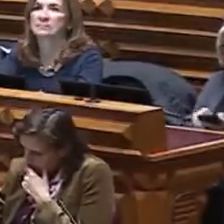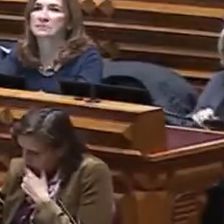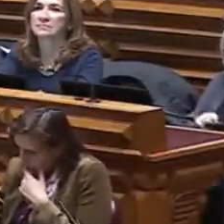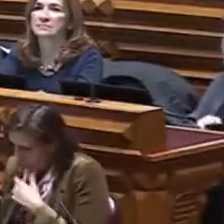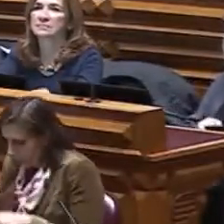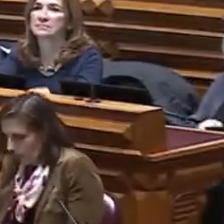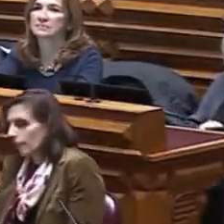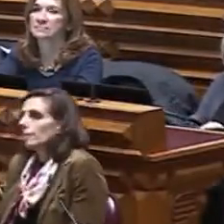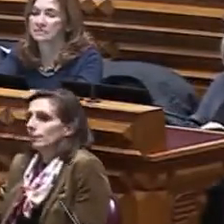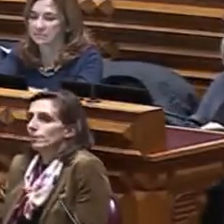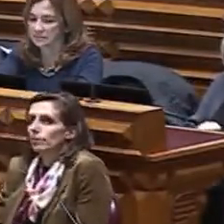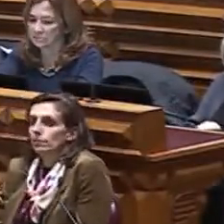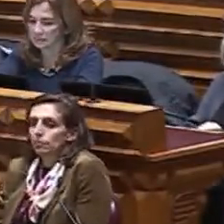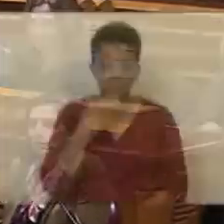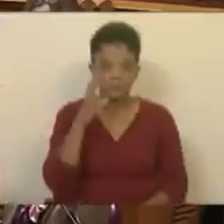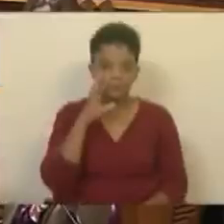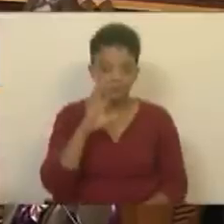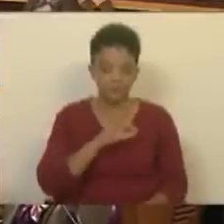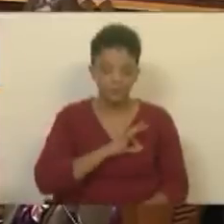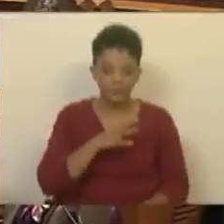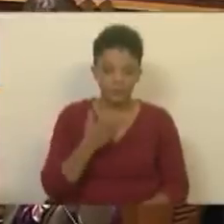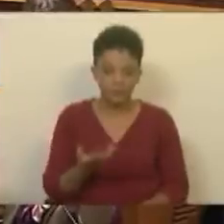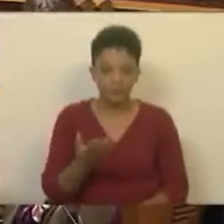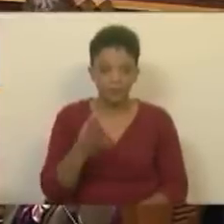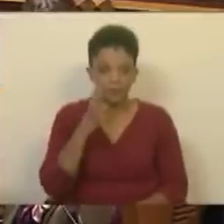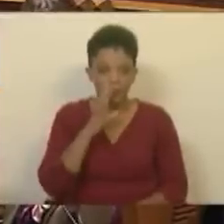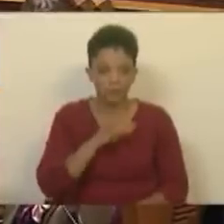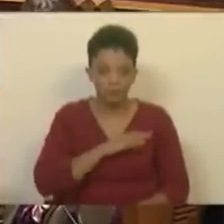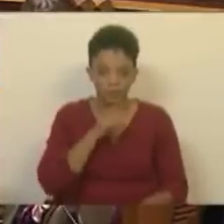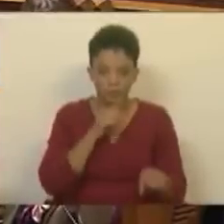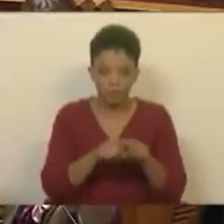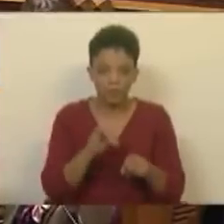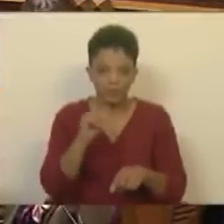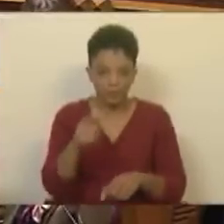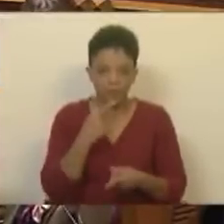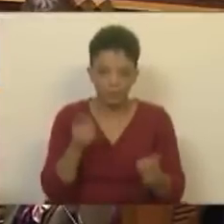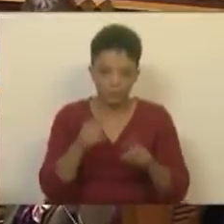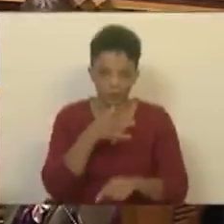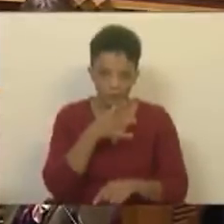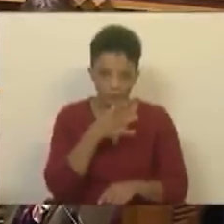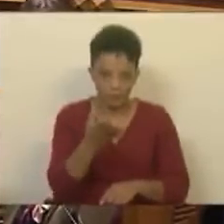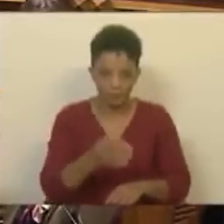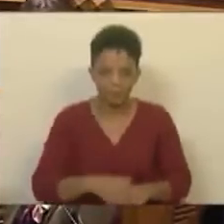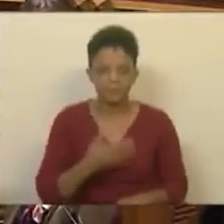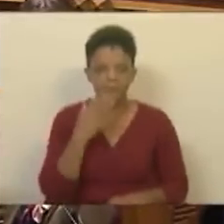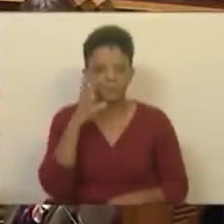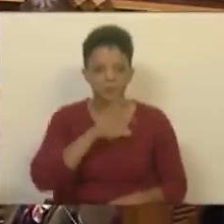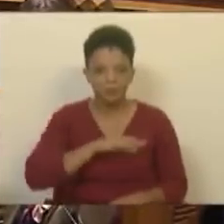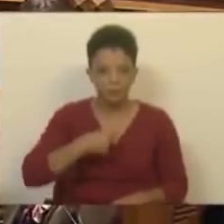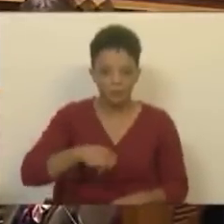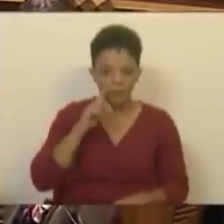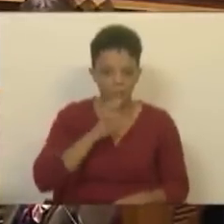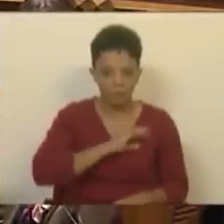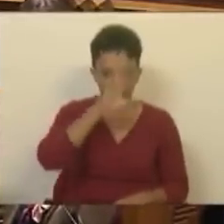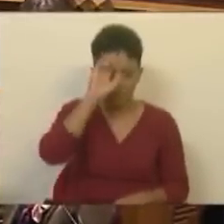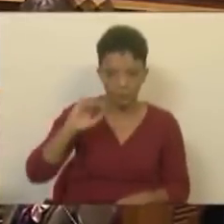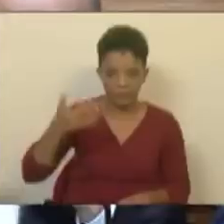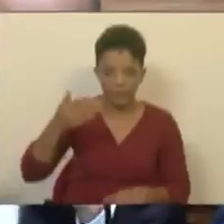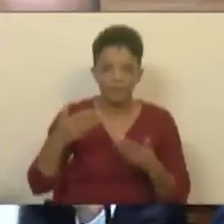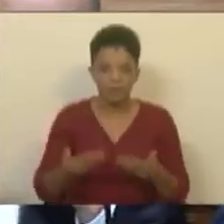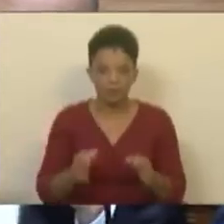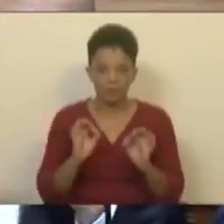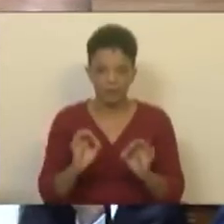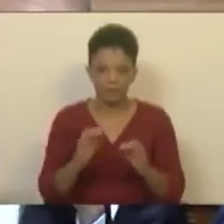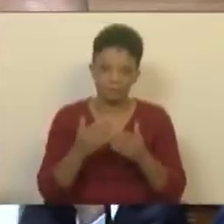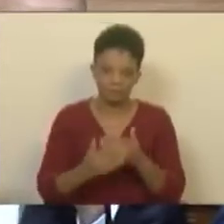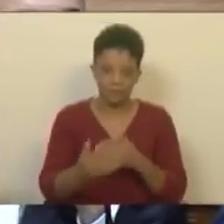Muito obrigado tem de novo a palavra o senhor Deputado João Cotrim de Figueiredo da Iel Muito obrigado senhor Ministro agora é